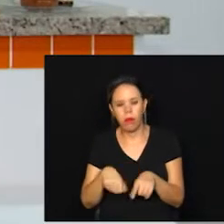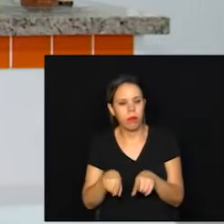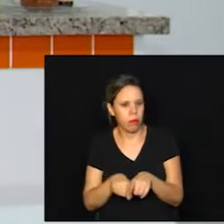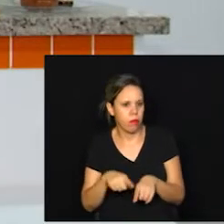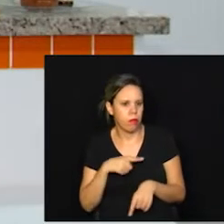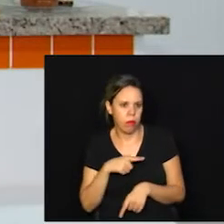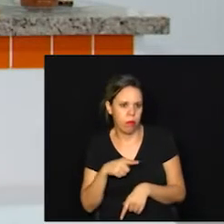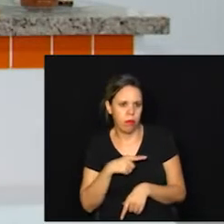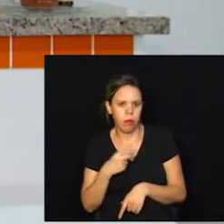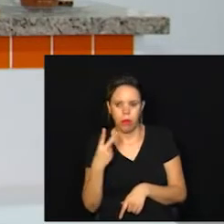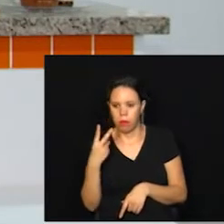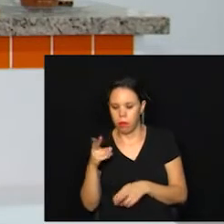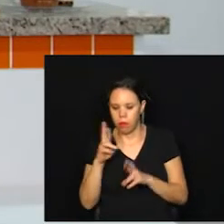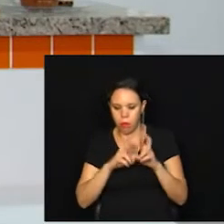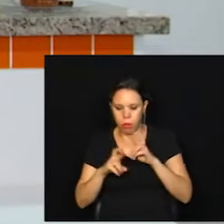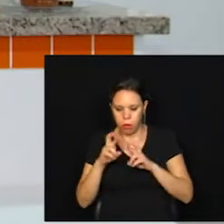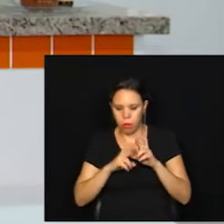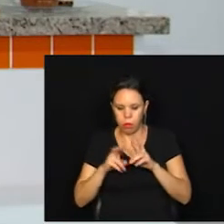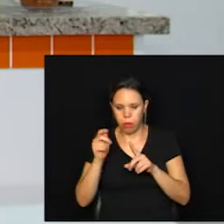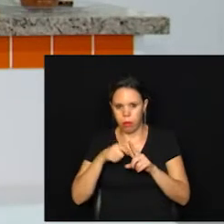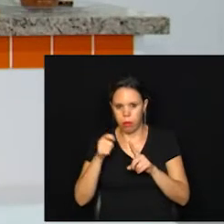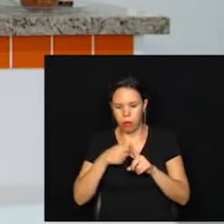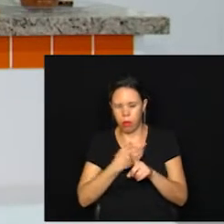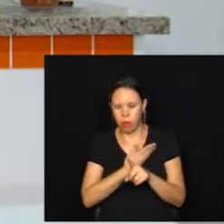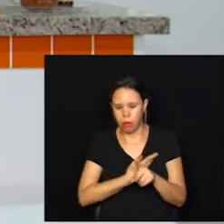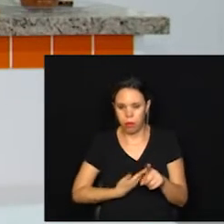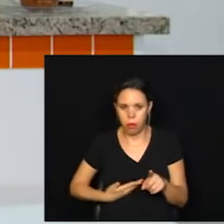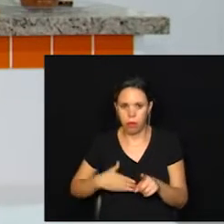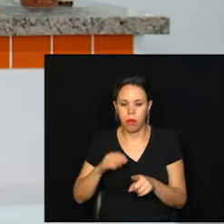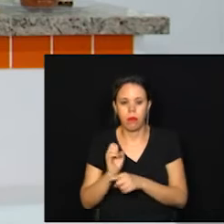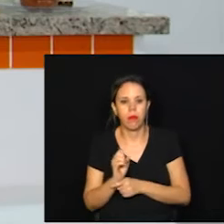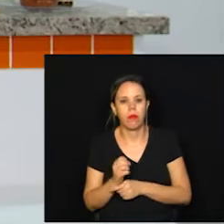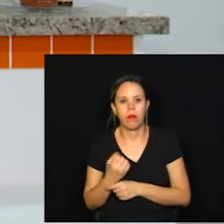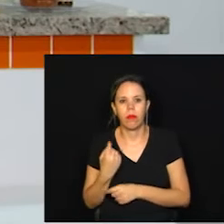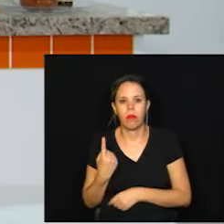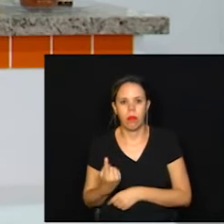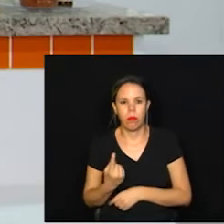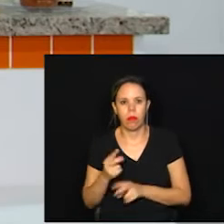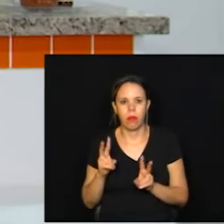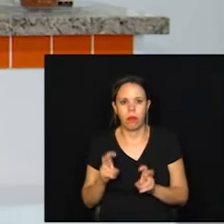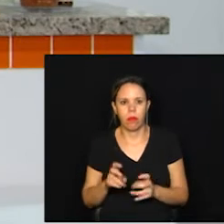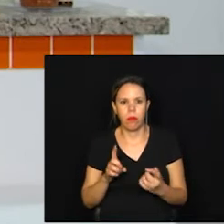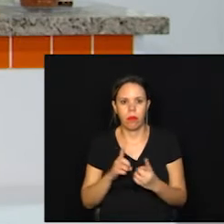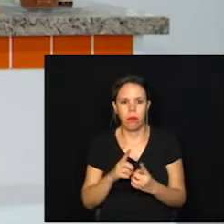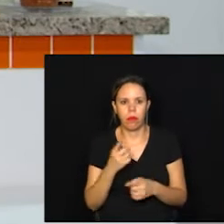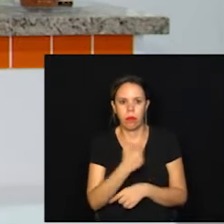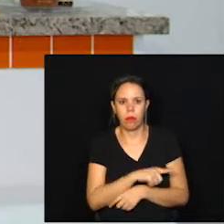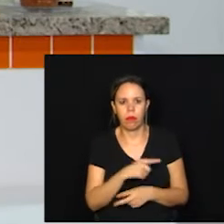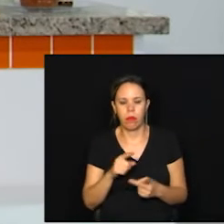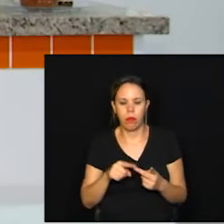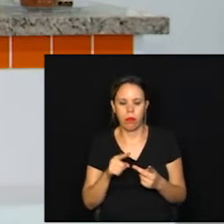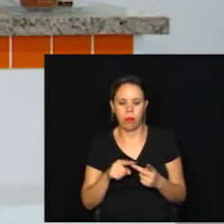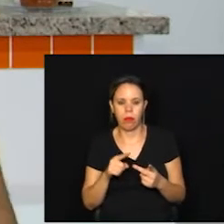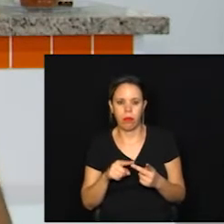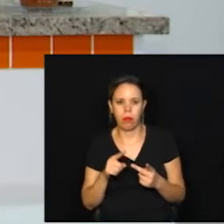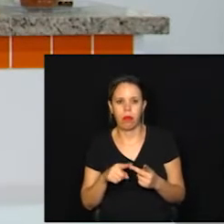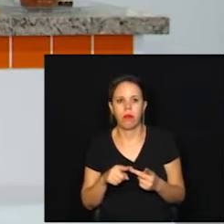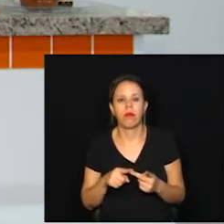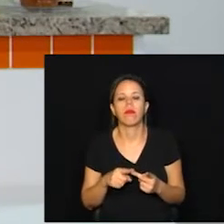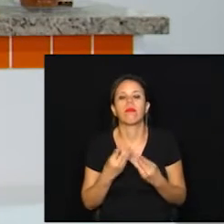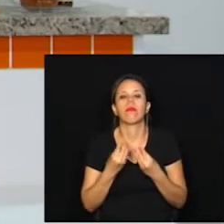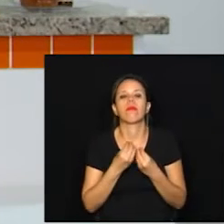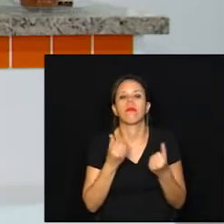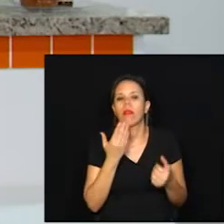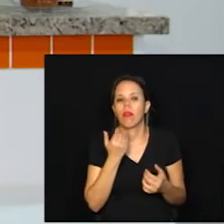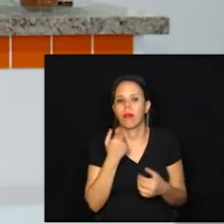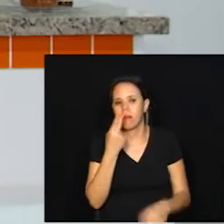nós temos duas fiscalizações mensais do governo do estado. Uma que é em relação ao atendimento e outra a qualidade da